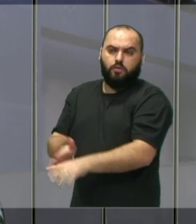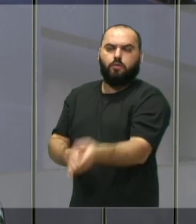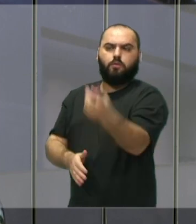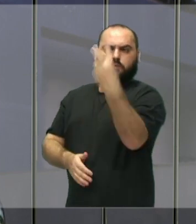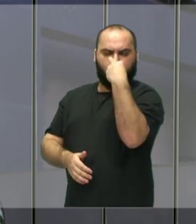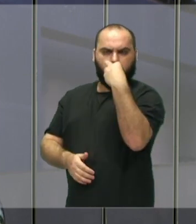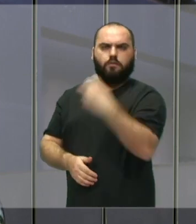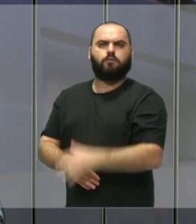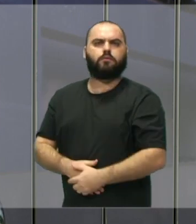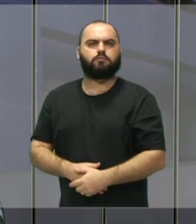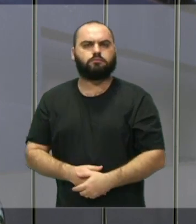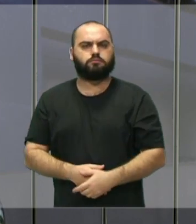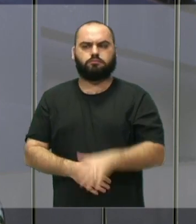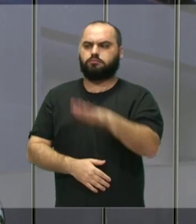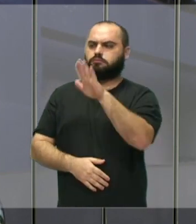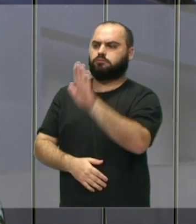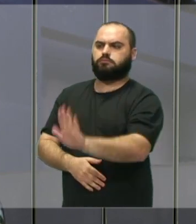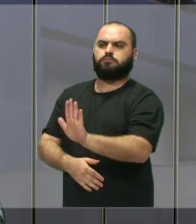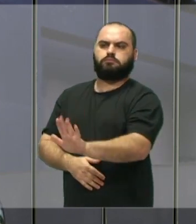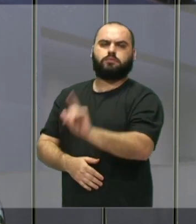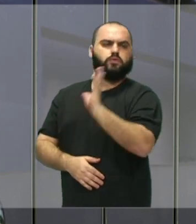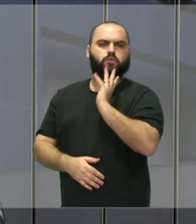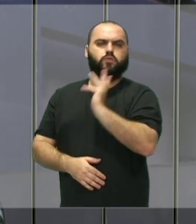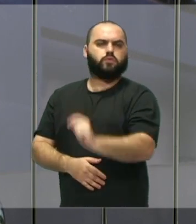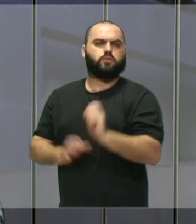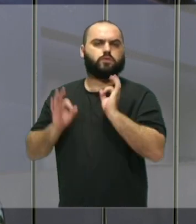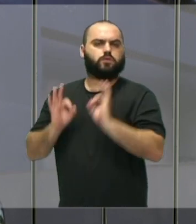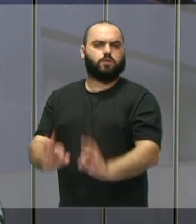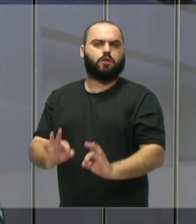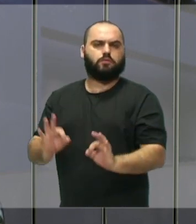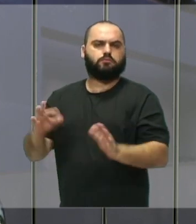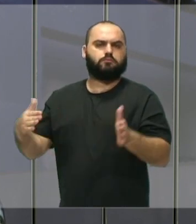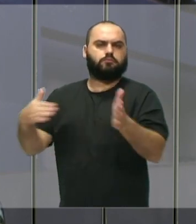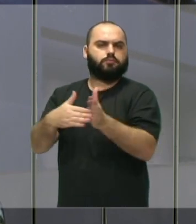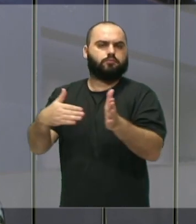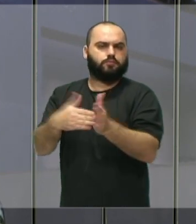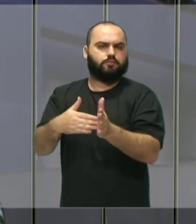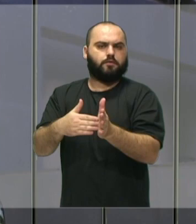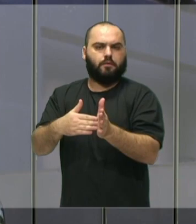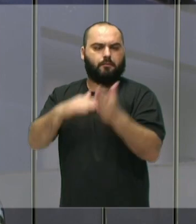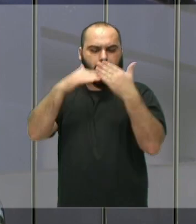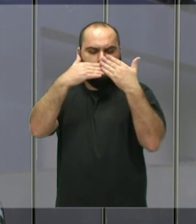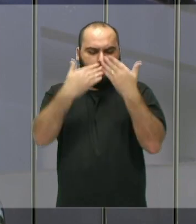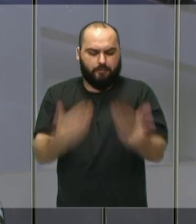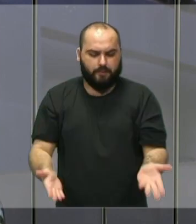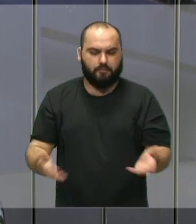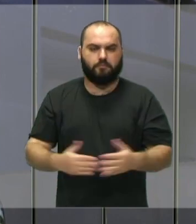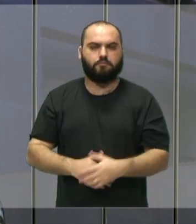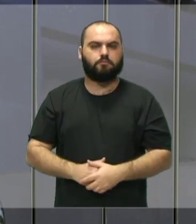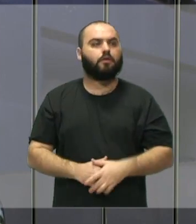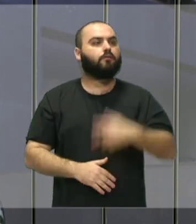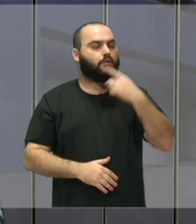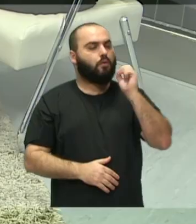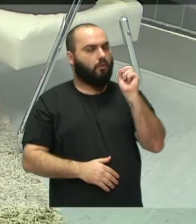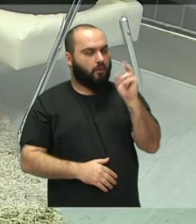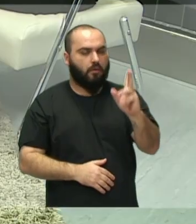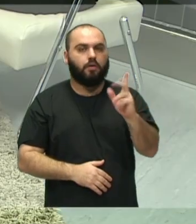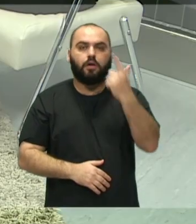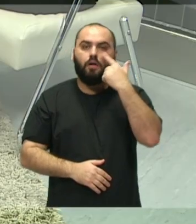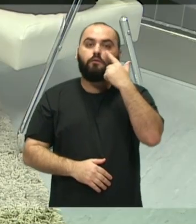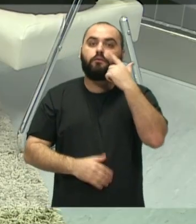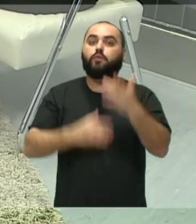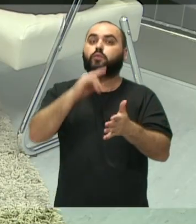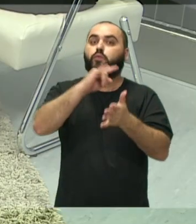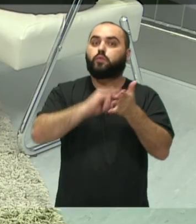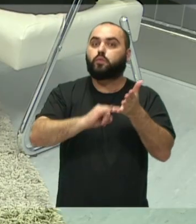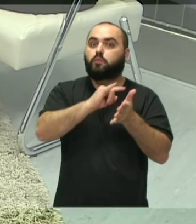mim e falou assim, ó, eu sou bombeiro aqui, ó, tá tudo certo, isso aqui tá interditado, porque senão eu vou me culpar que vai cair esse pedaço aqui. Eu falei, tá, mas cadê a licença? Eu quero ver a licença.